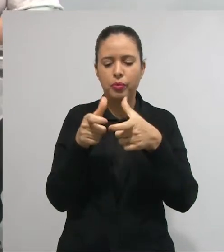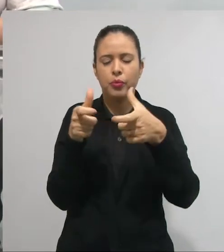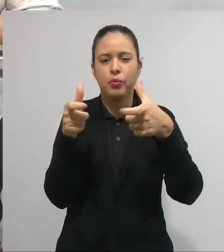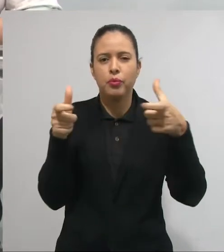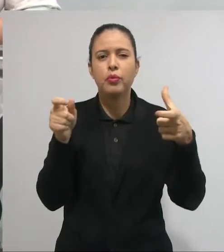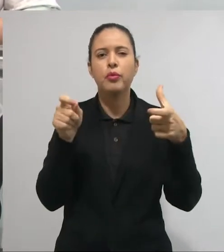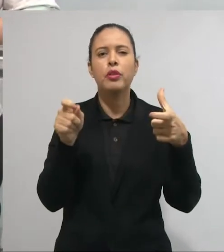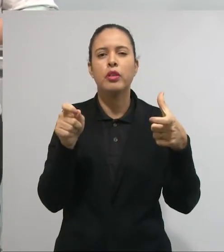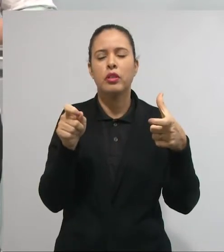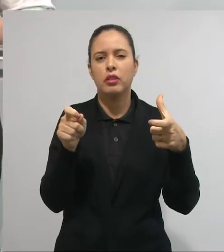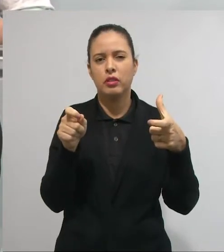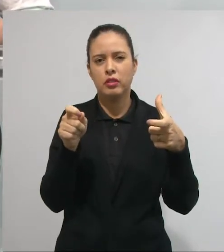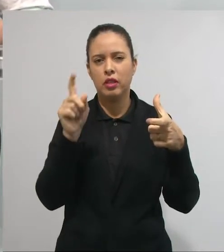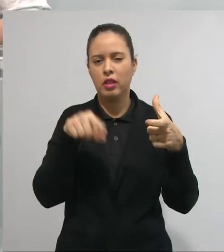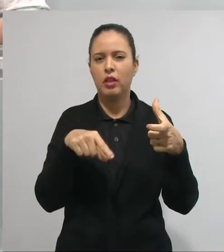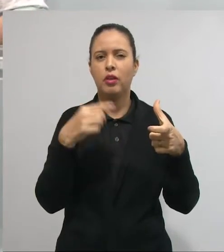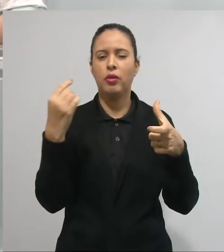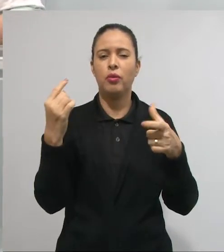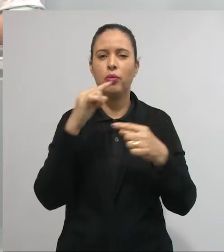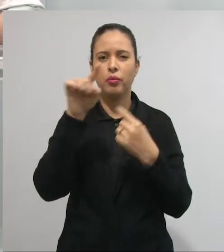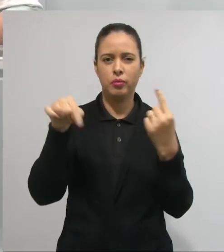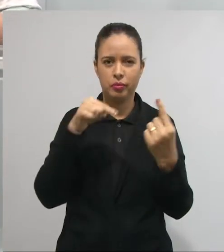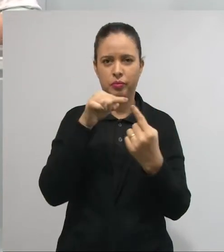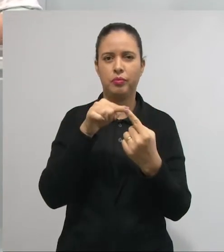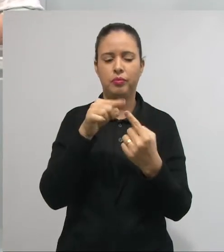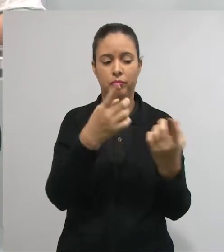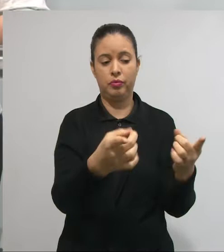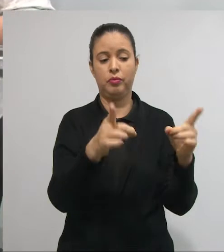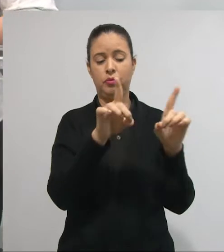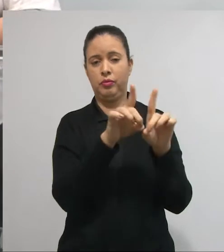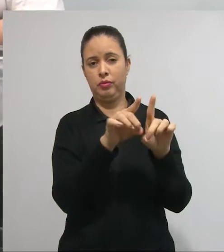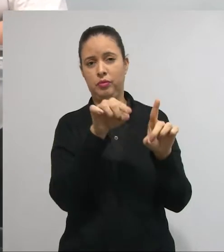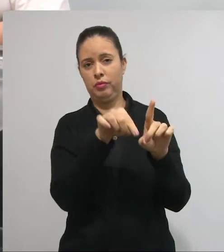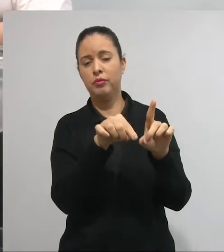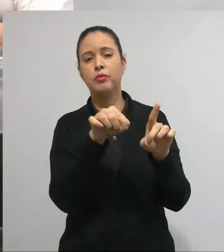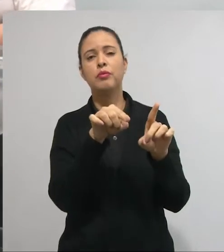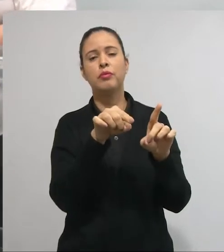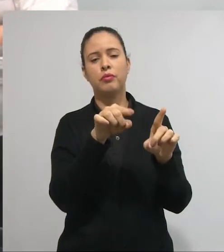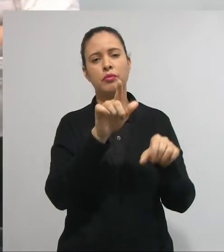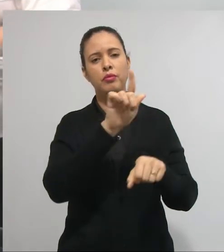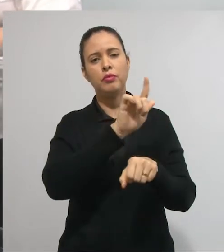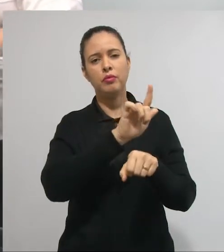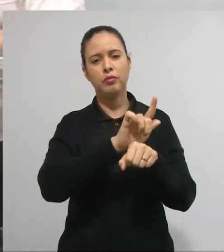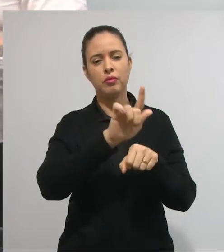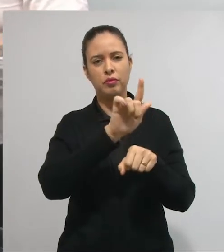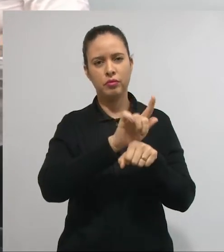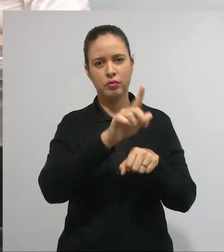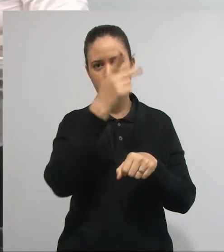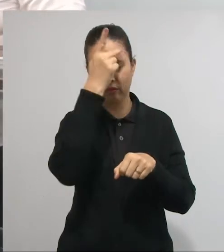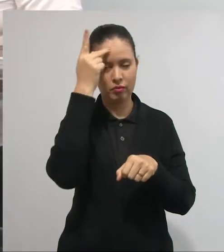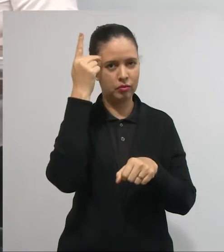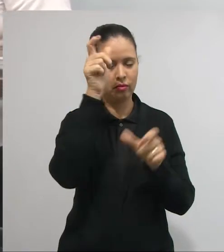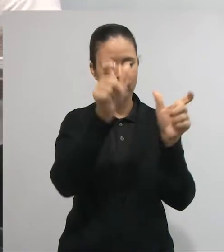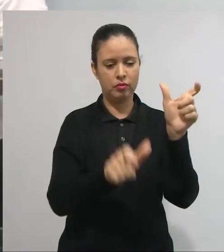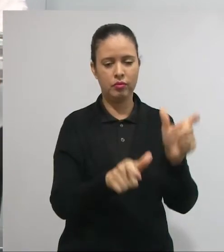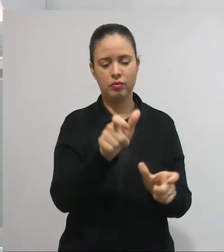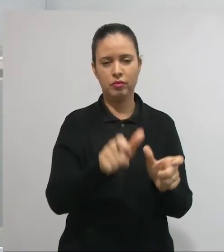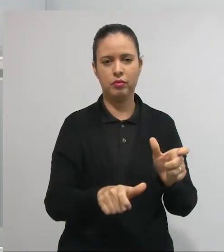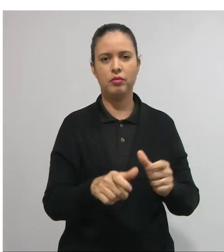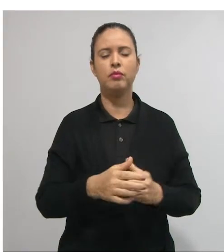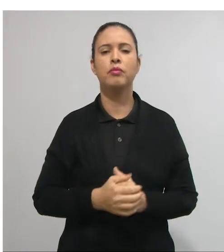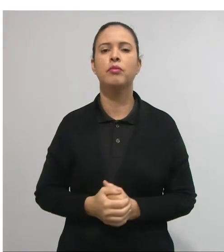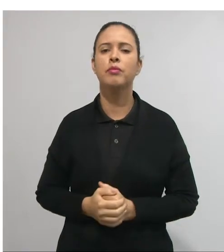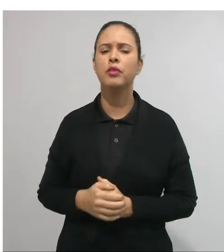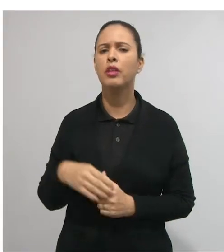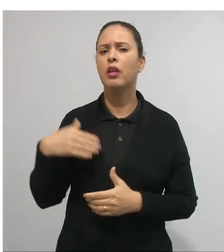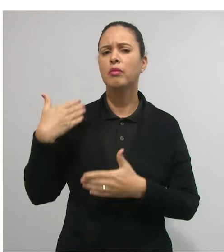a finalidade desse departamento, que era conhecido como departamento de pessoal. Aí, o